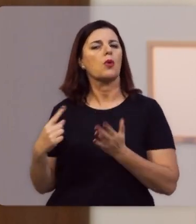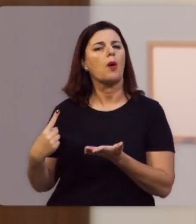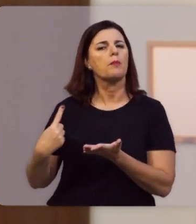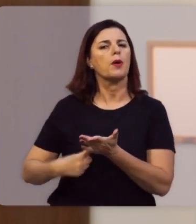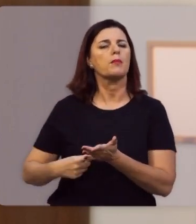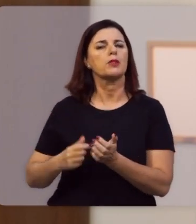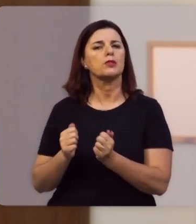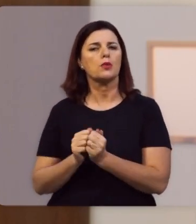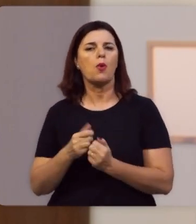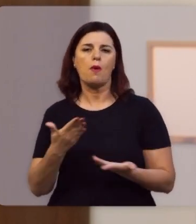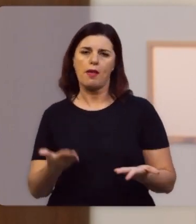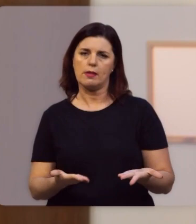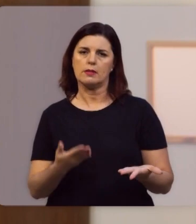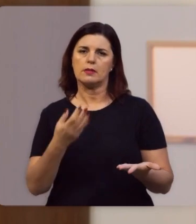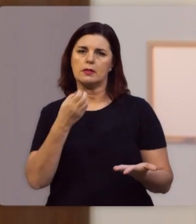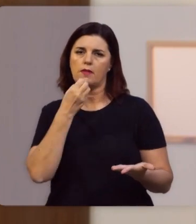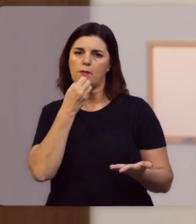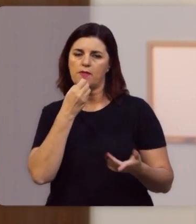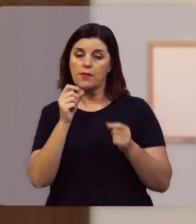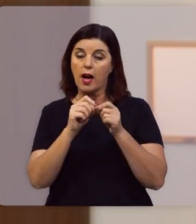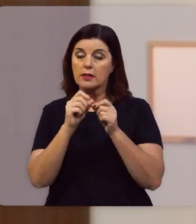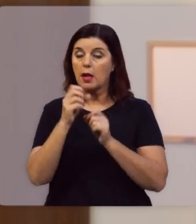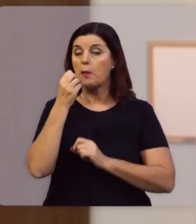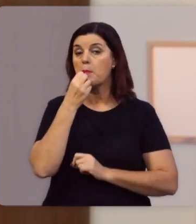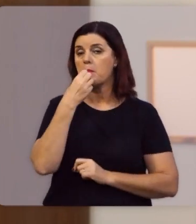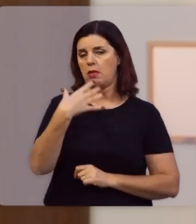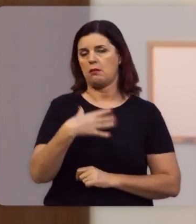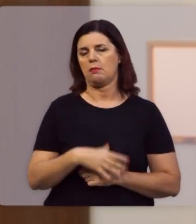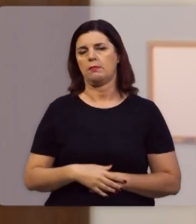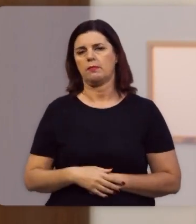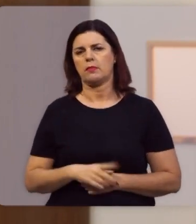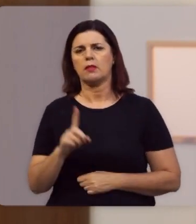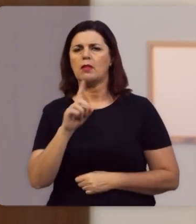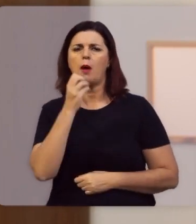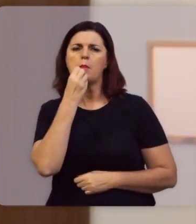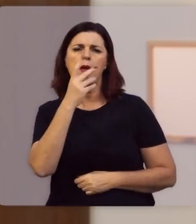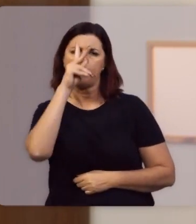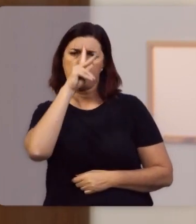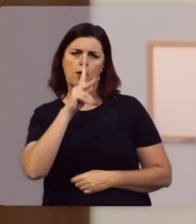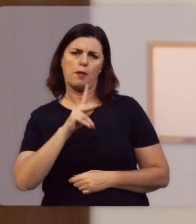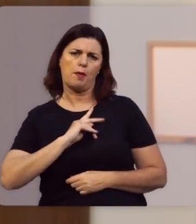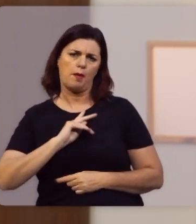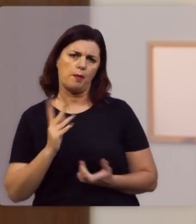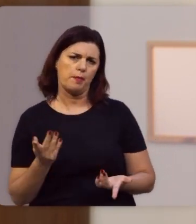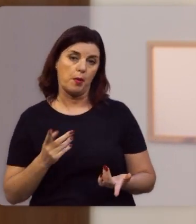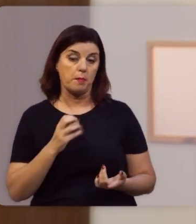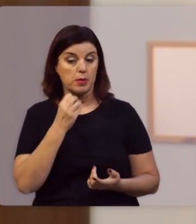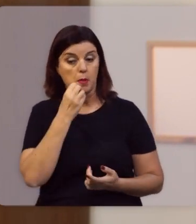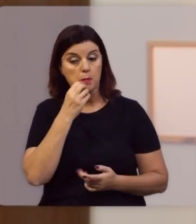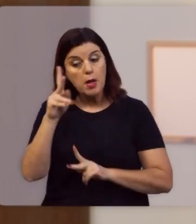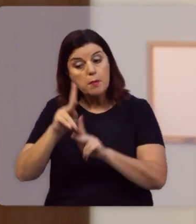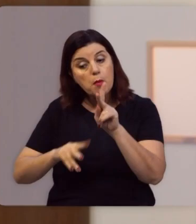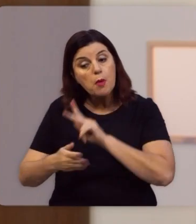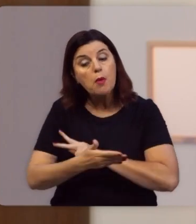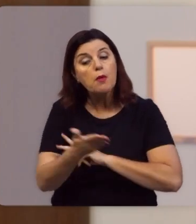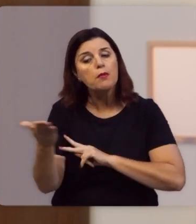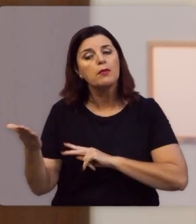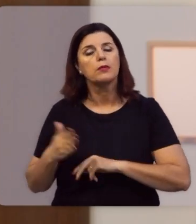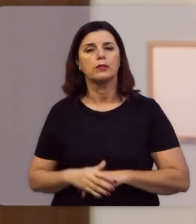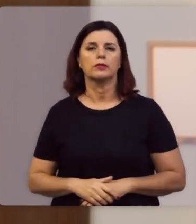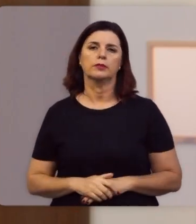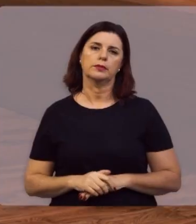comprometida com esta bandeira de promover o bem não o Bem pessoal o bem público o bem